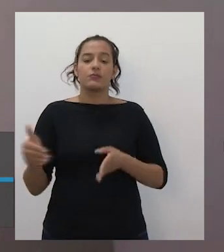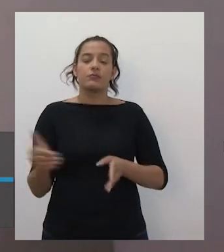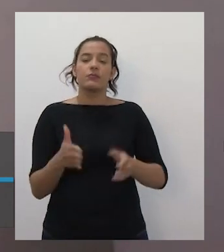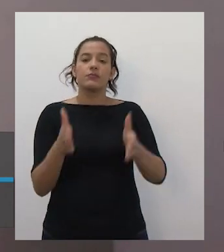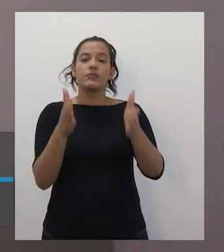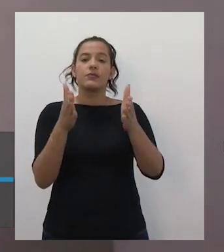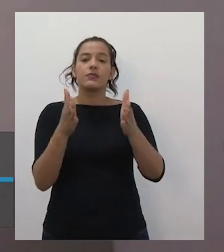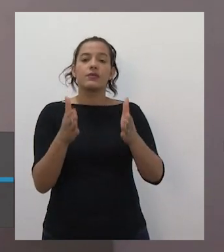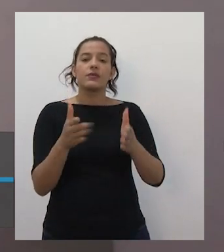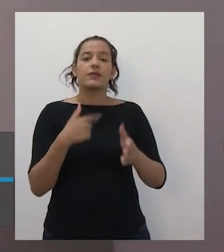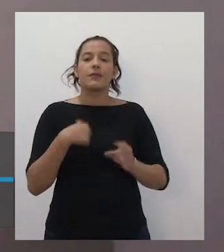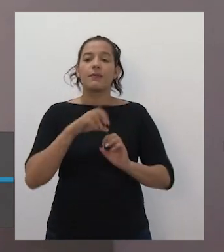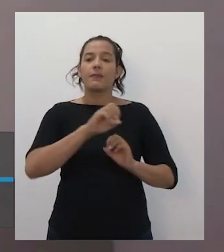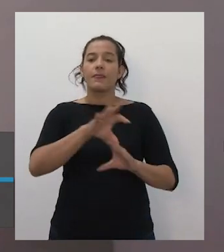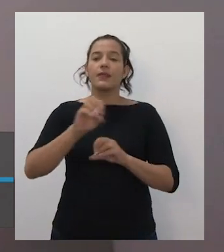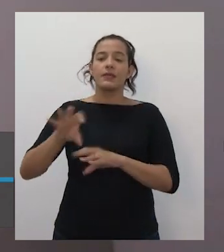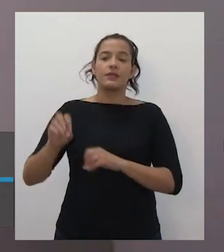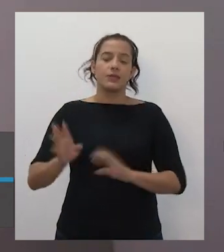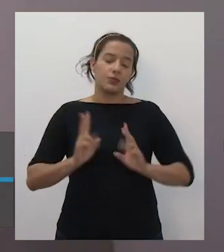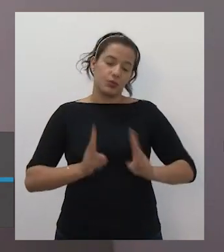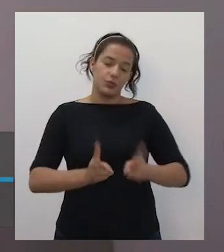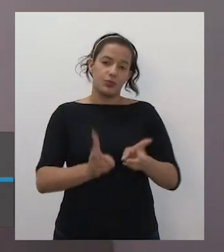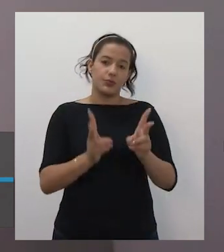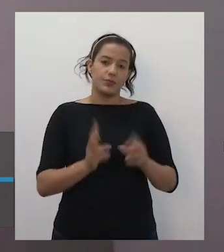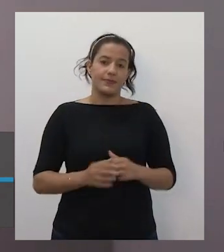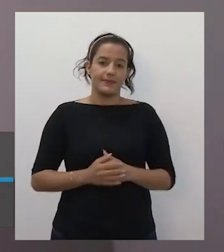caminho de educação seja esse.